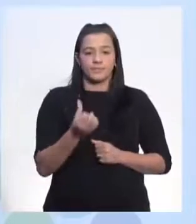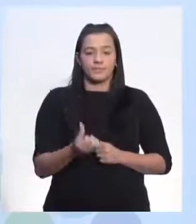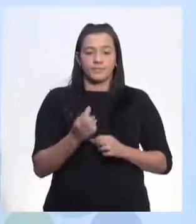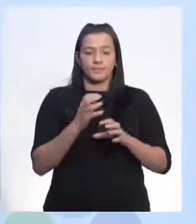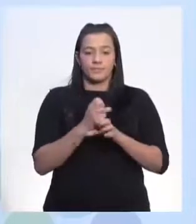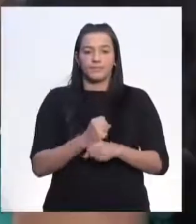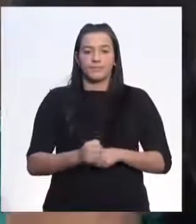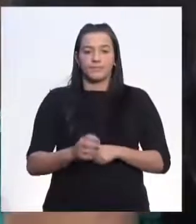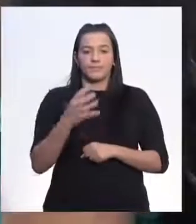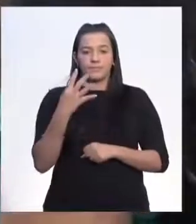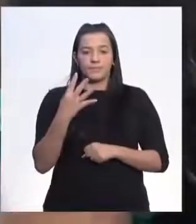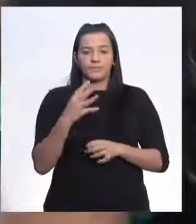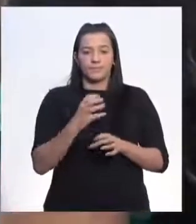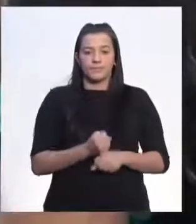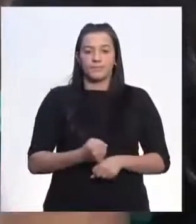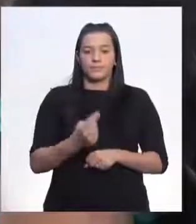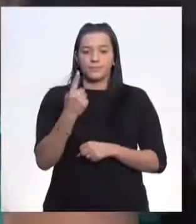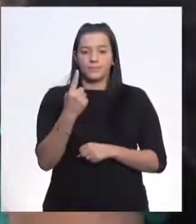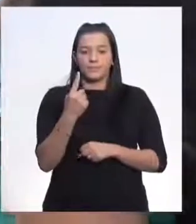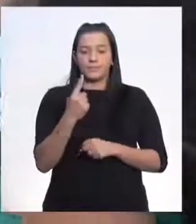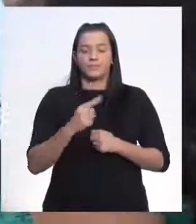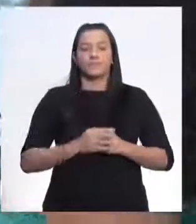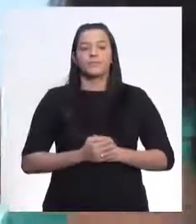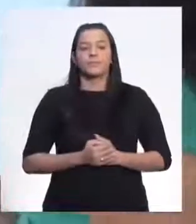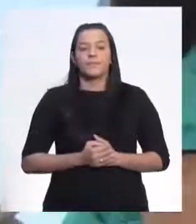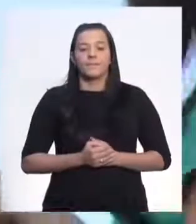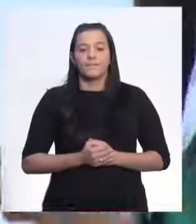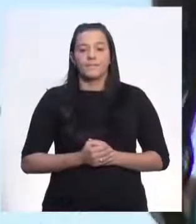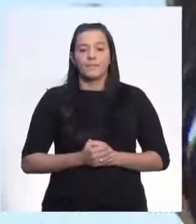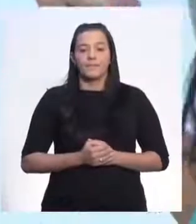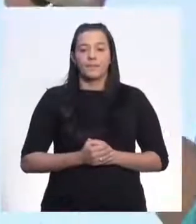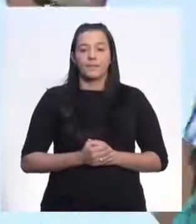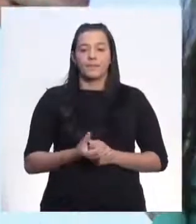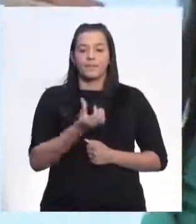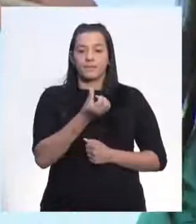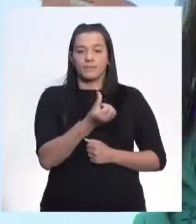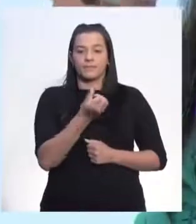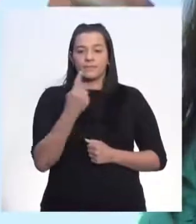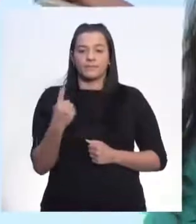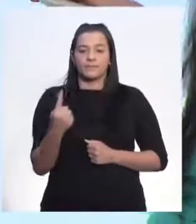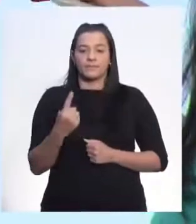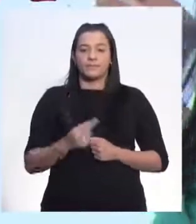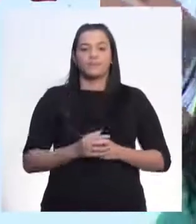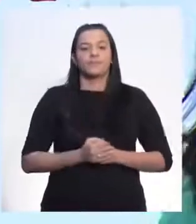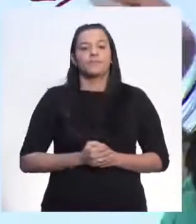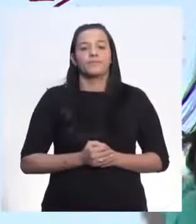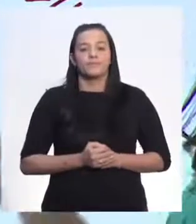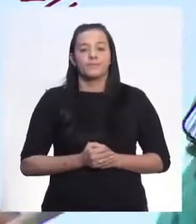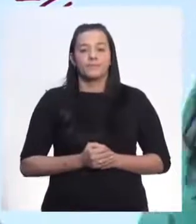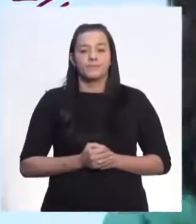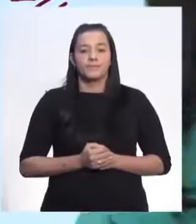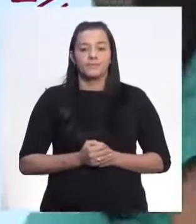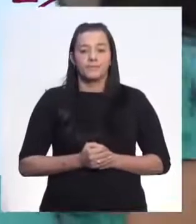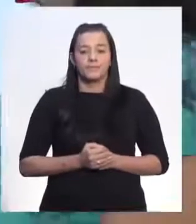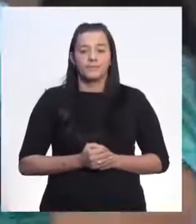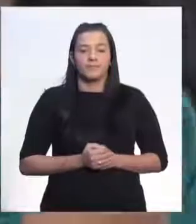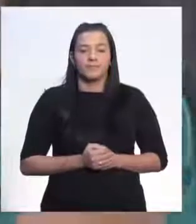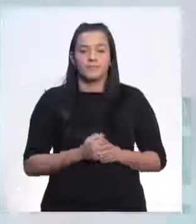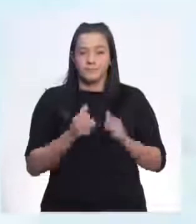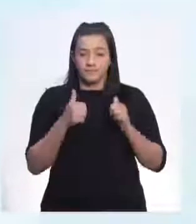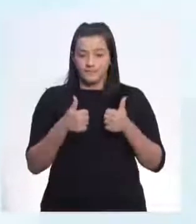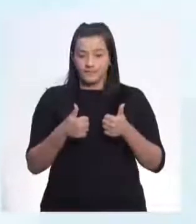mais 4 mais 1. Muito bem. E quanto vai dar? 61. Beleza. Então,